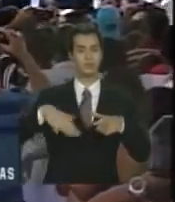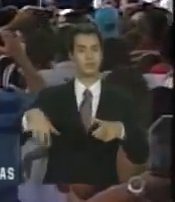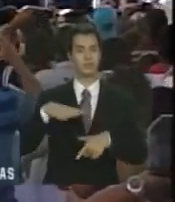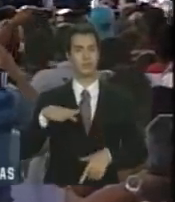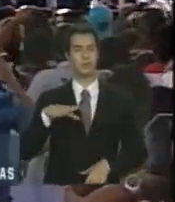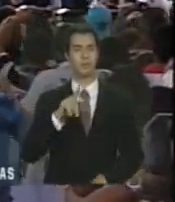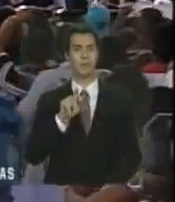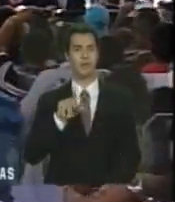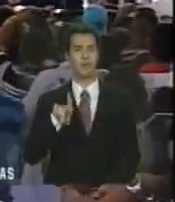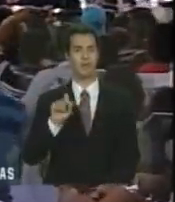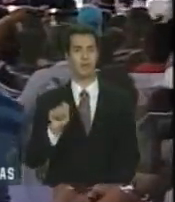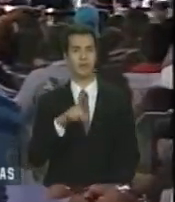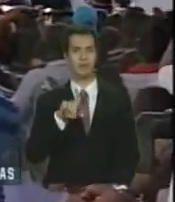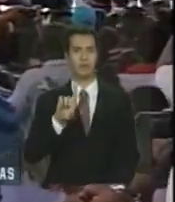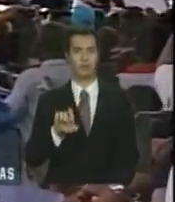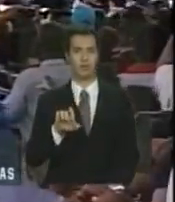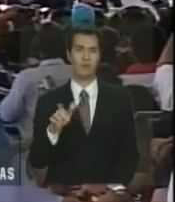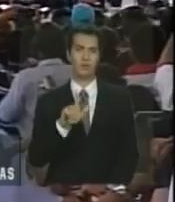de Lucas.